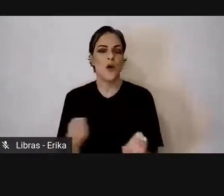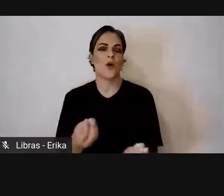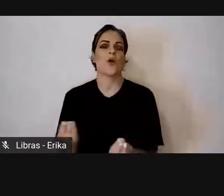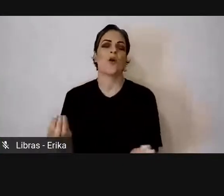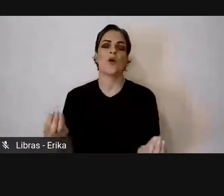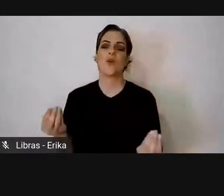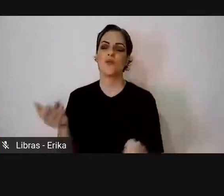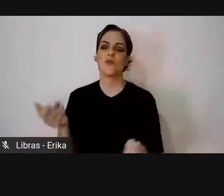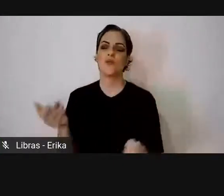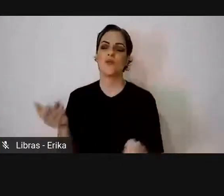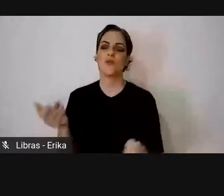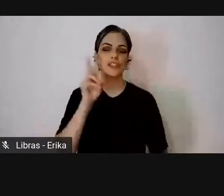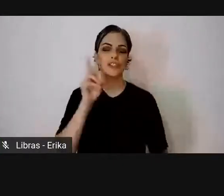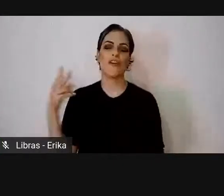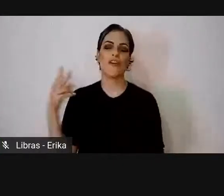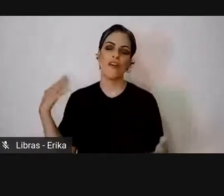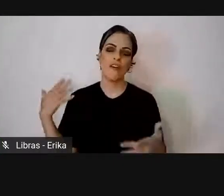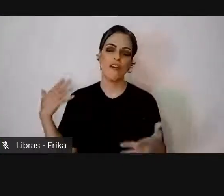impactou